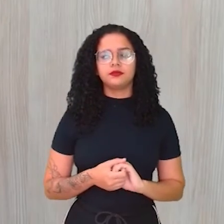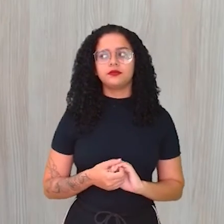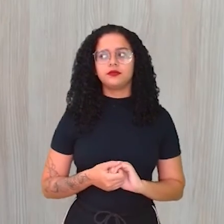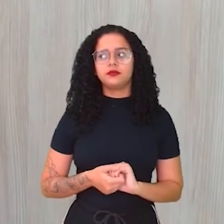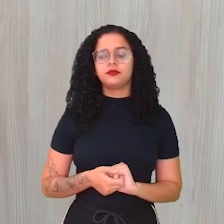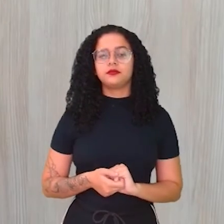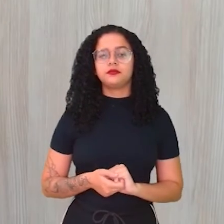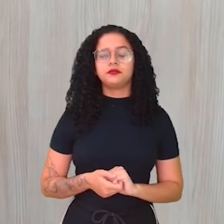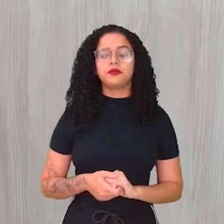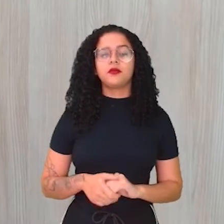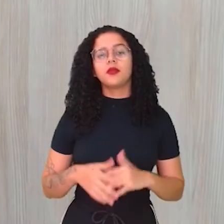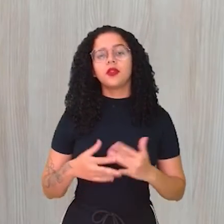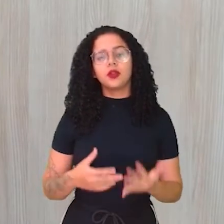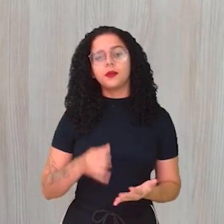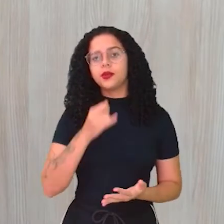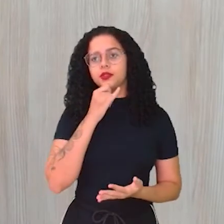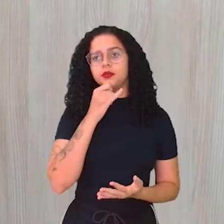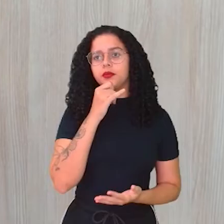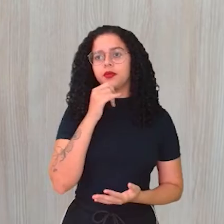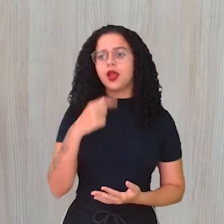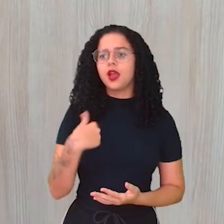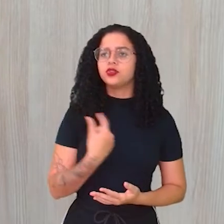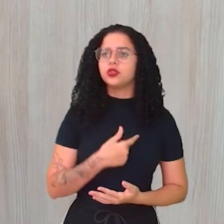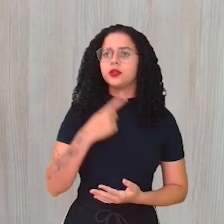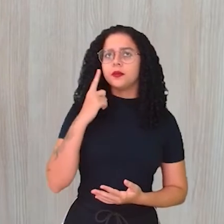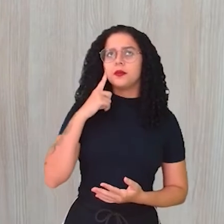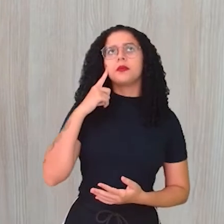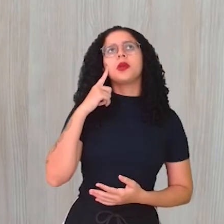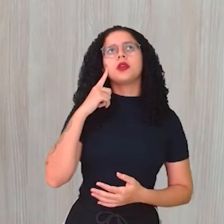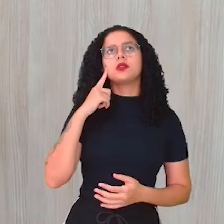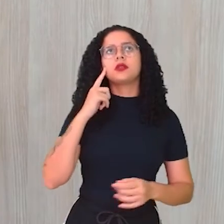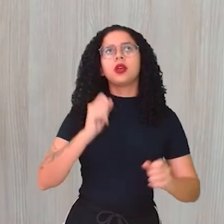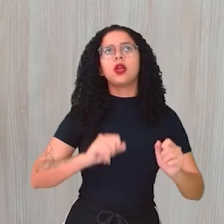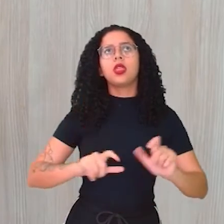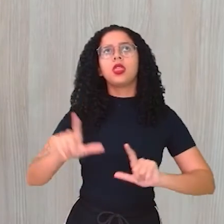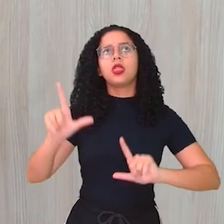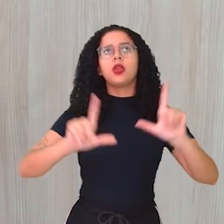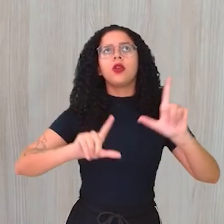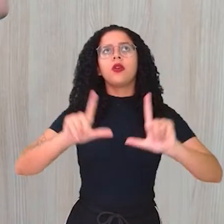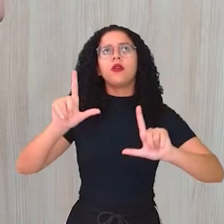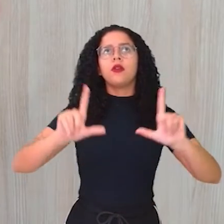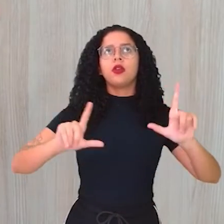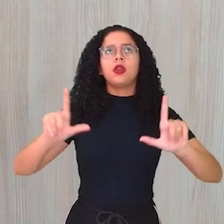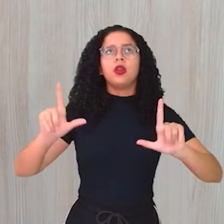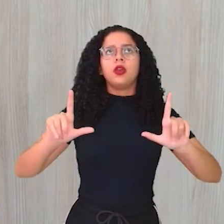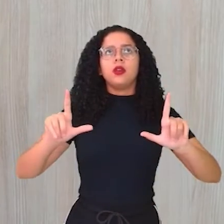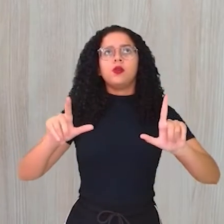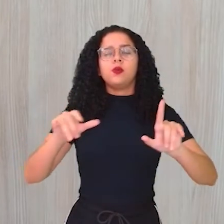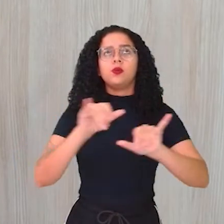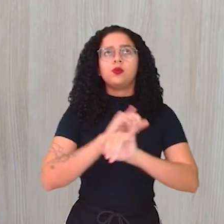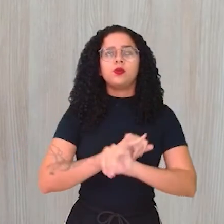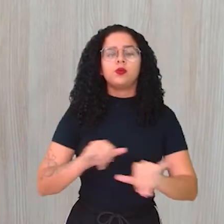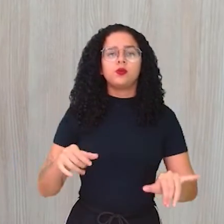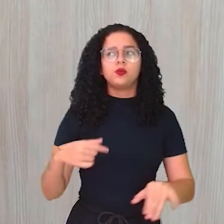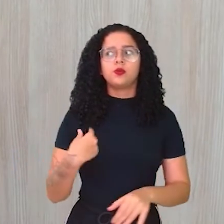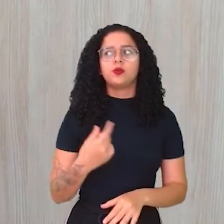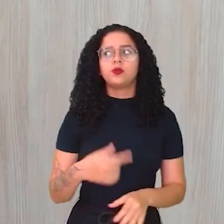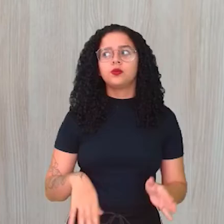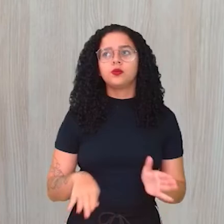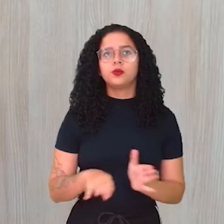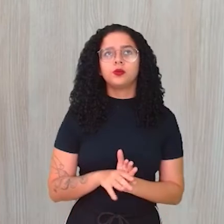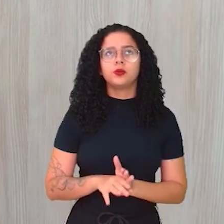Exatamente, porque quando a gente pensa, é claro, quando a gente liga a TV lá no telejornal, as informações que vão chegar para a gente já estão muito